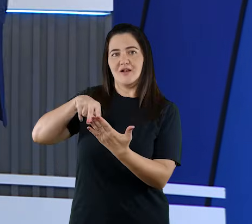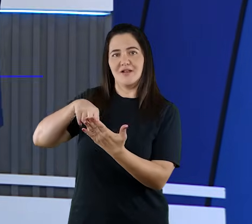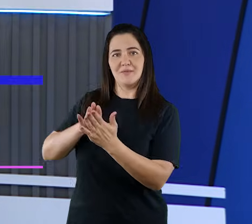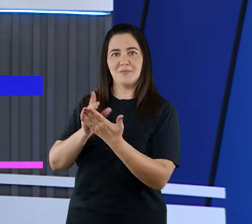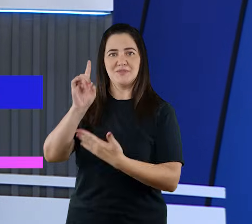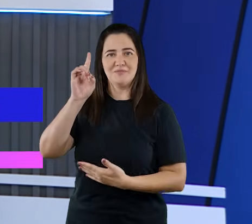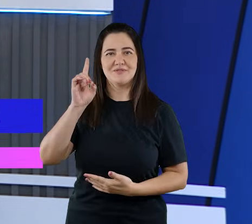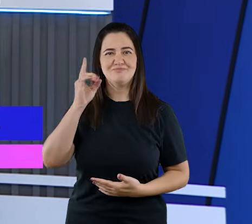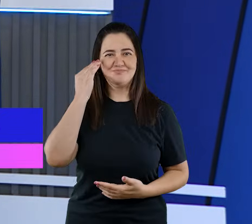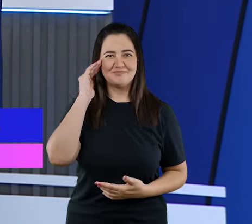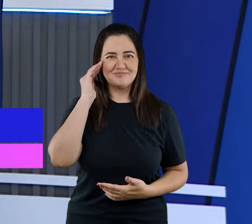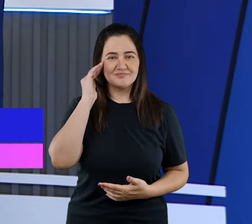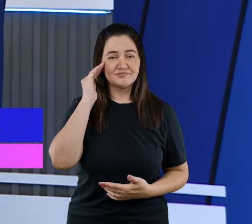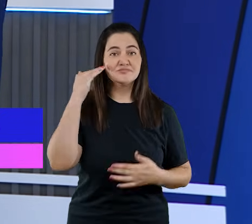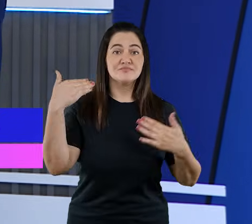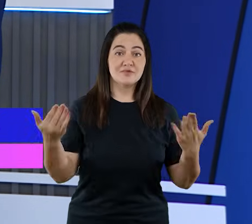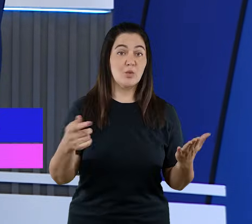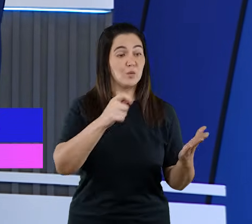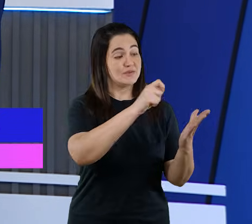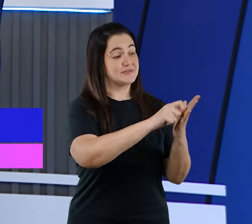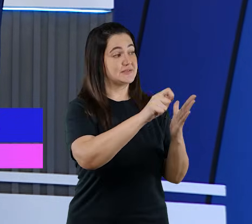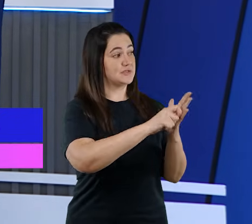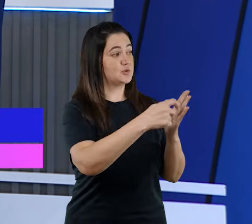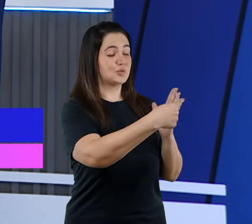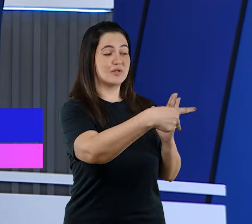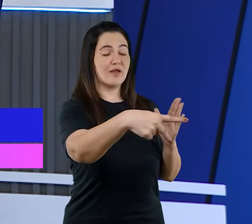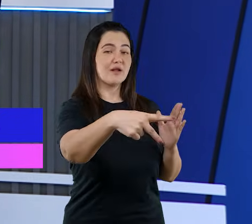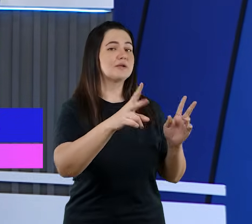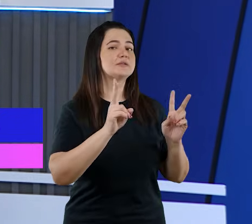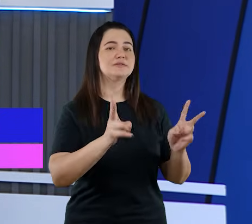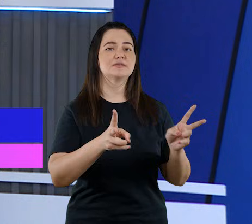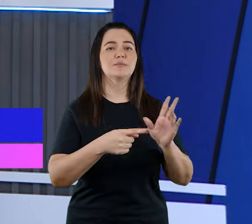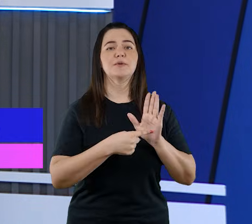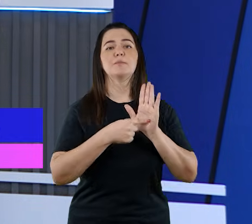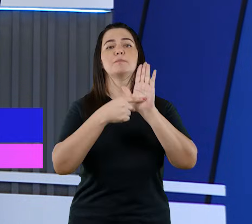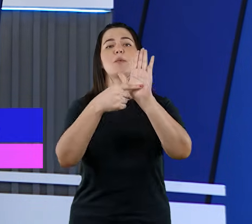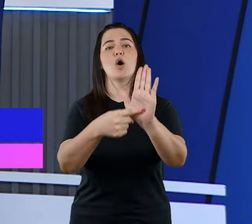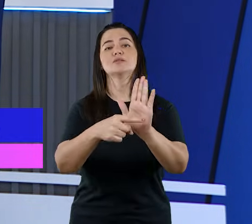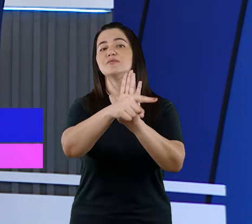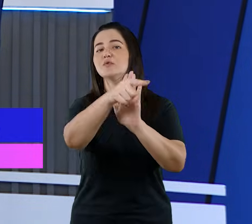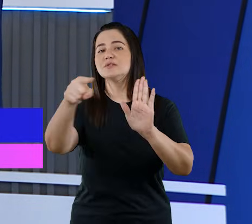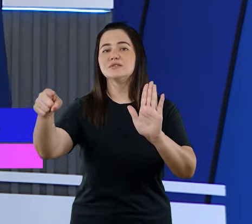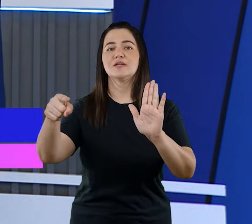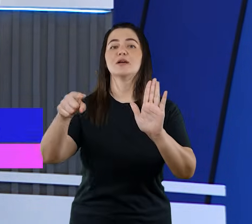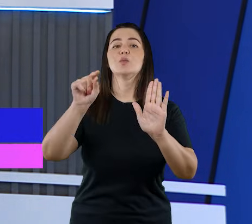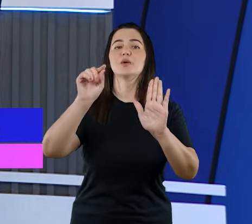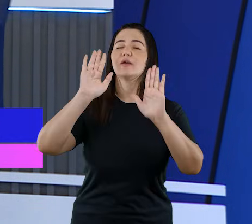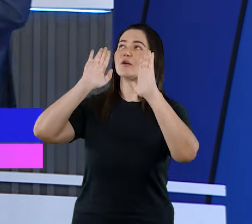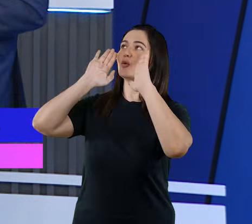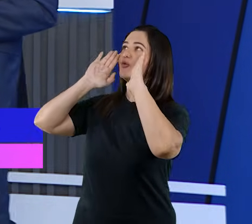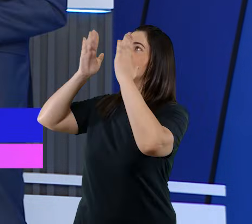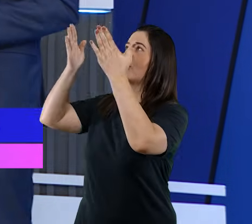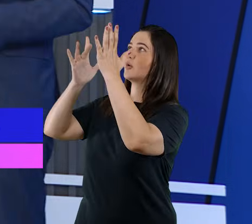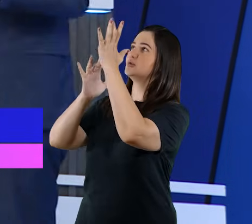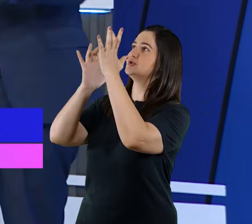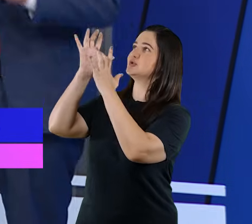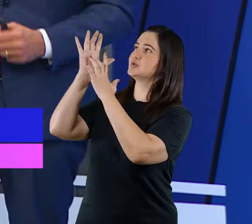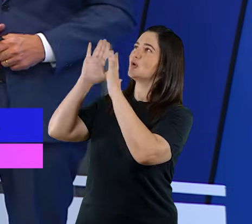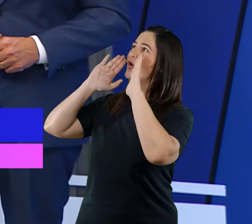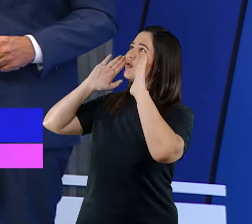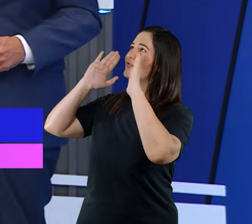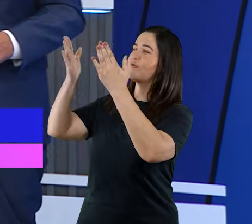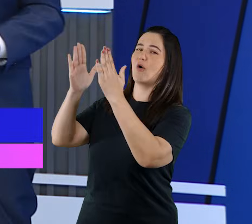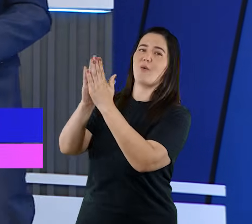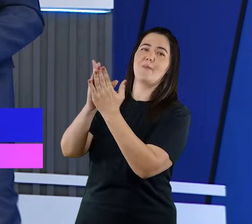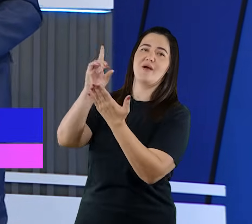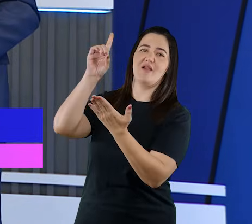Tendo isso claro, os escritos dela sempre apontam o leitor de volta para Jesus e para a sua